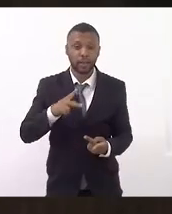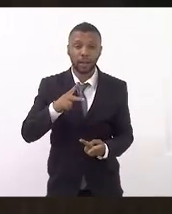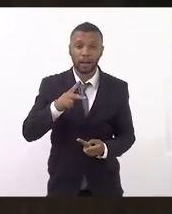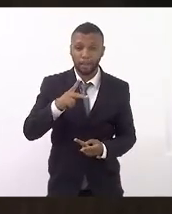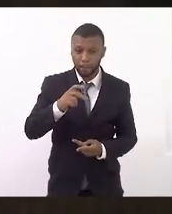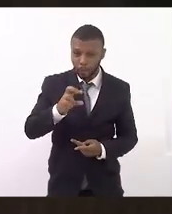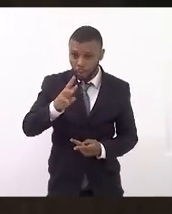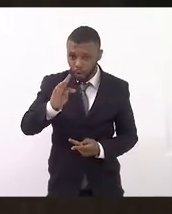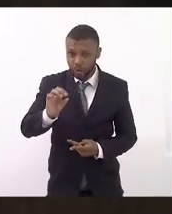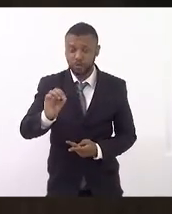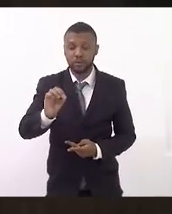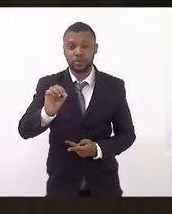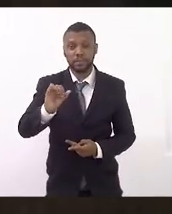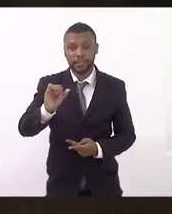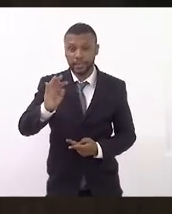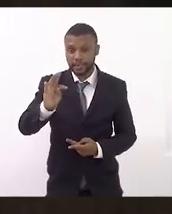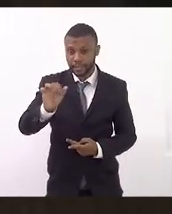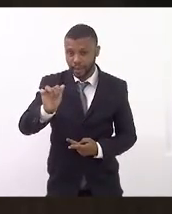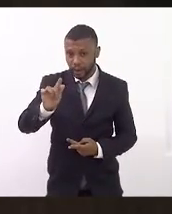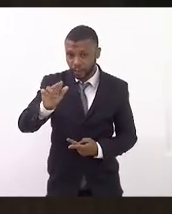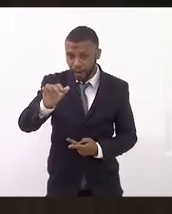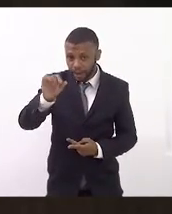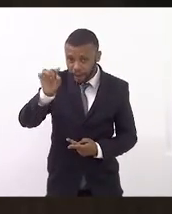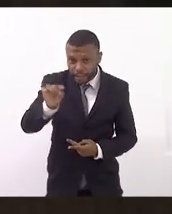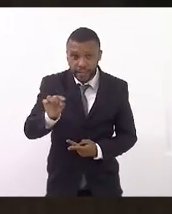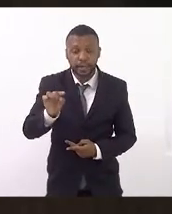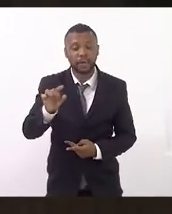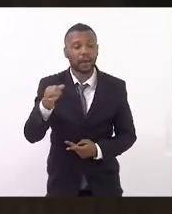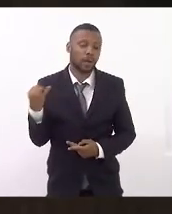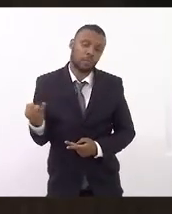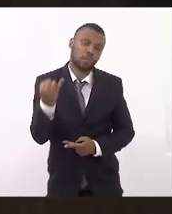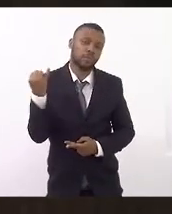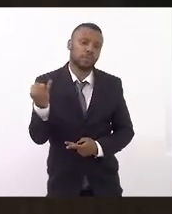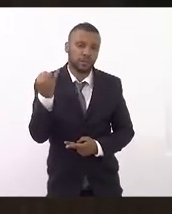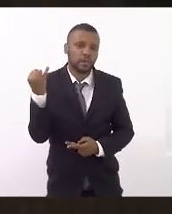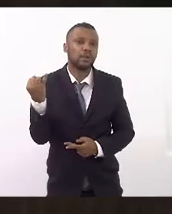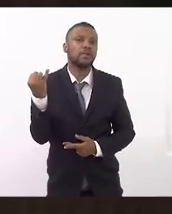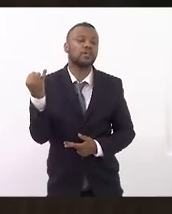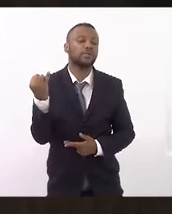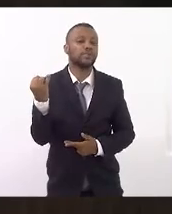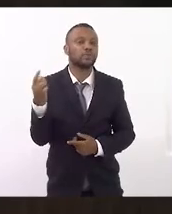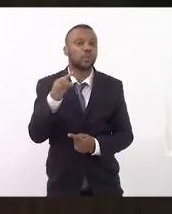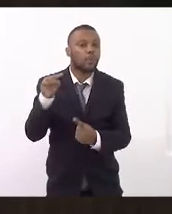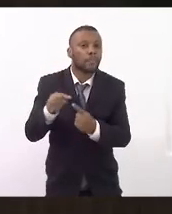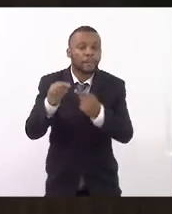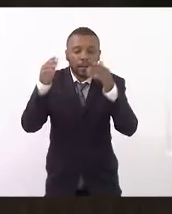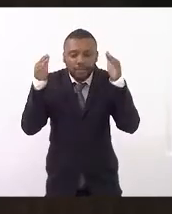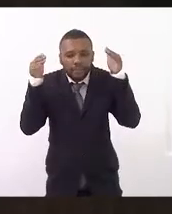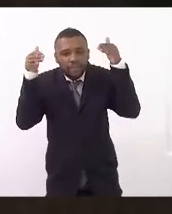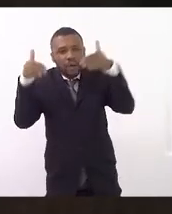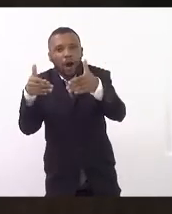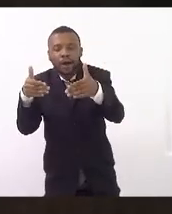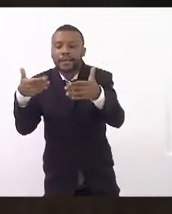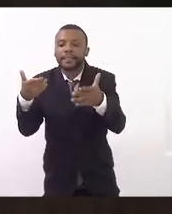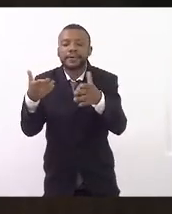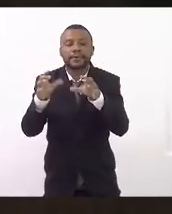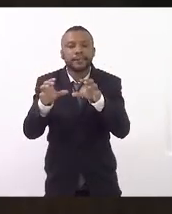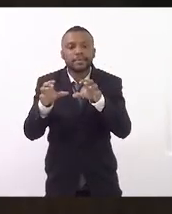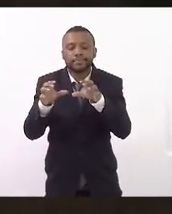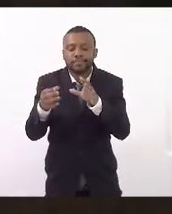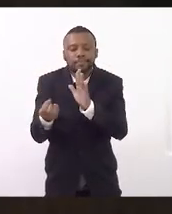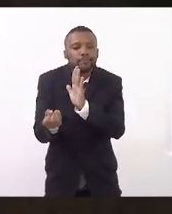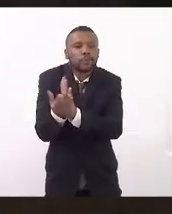enfim, uma infra importante para que a gente entre de cabeça nessa cadeia produtiva